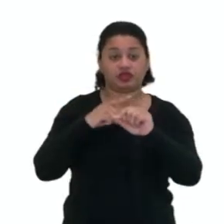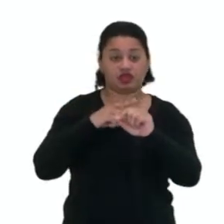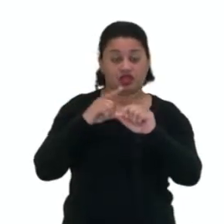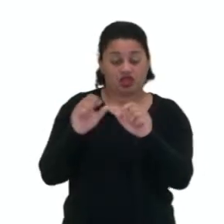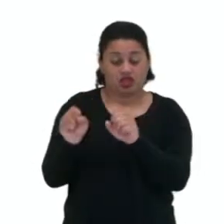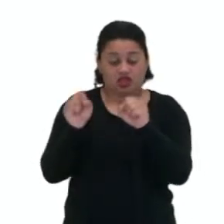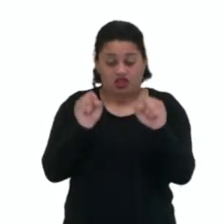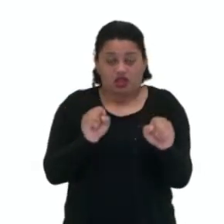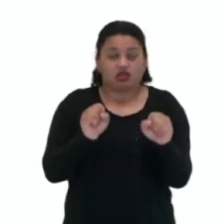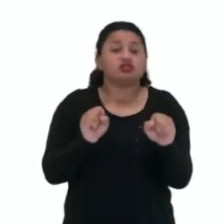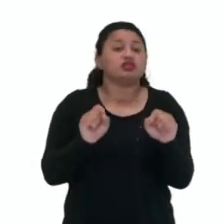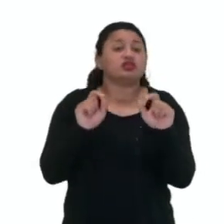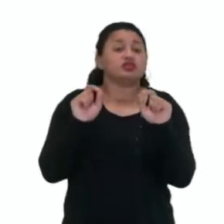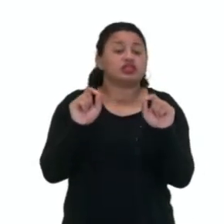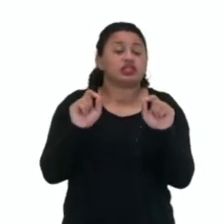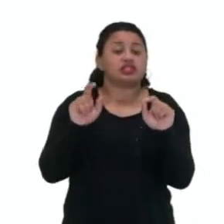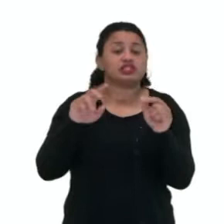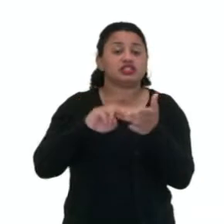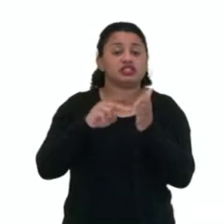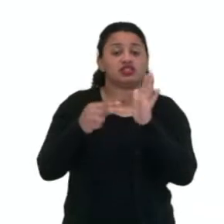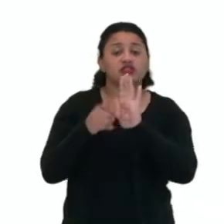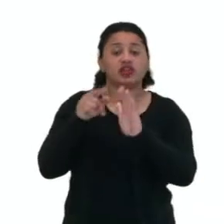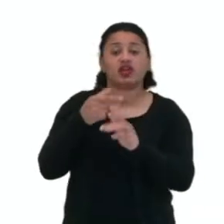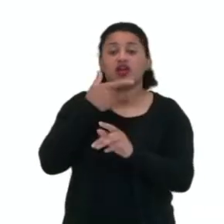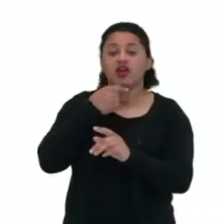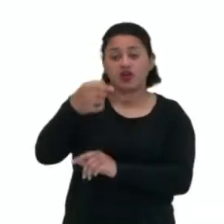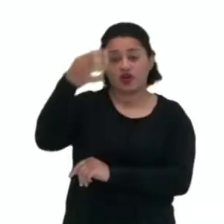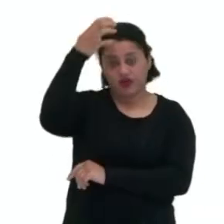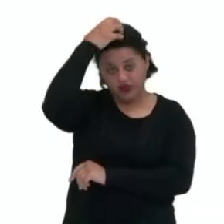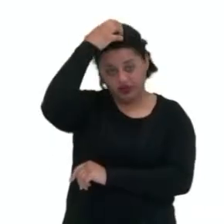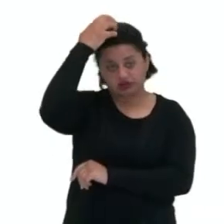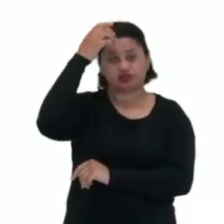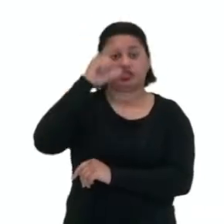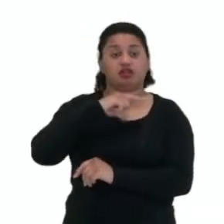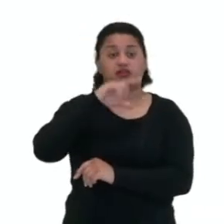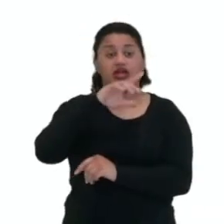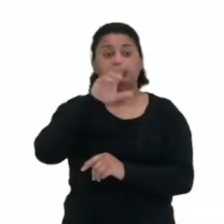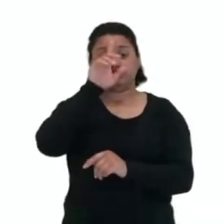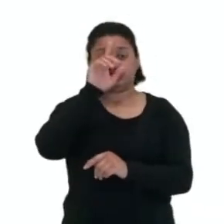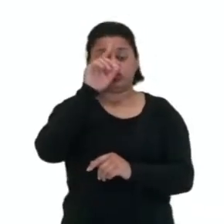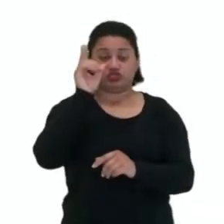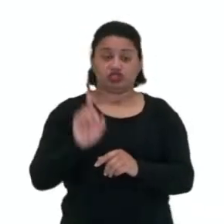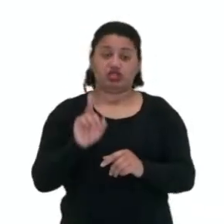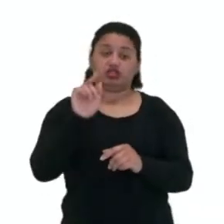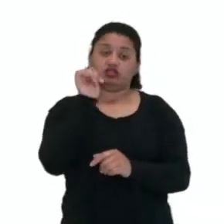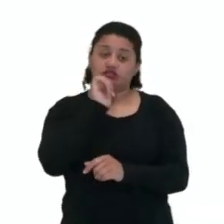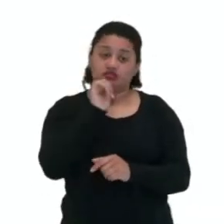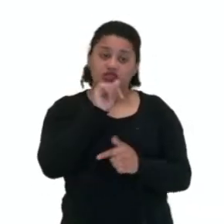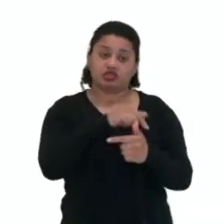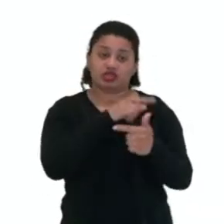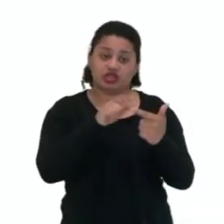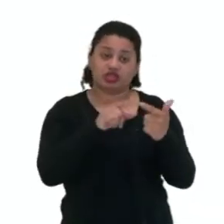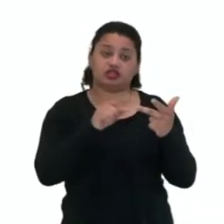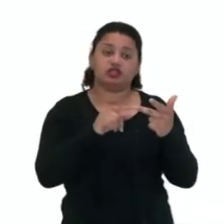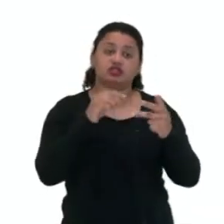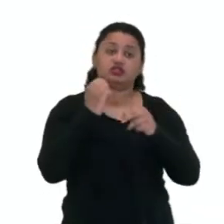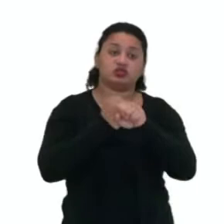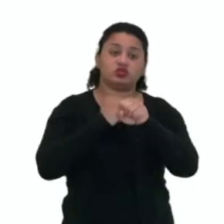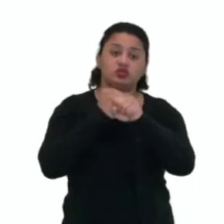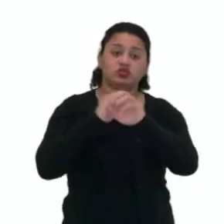Edechá, ou seja, o rei, ele dava mais direitos às mulheres, construiu escolas modernas de